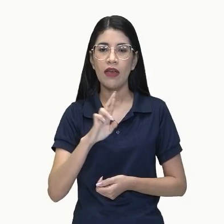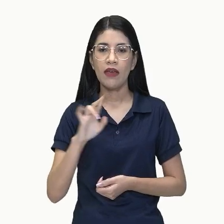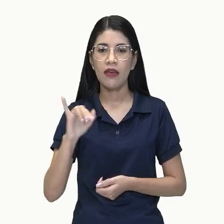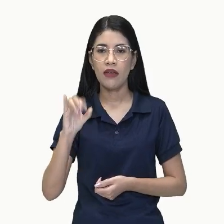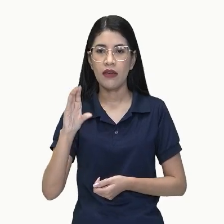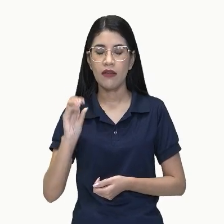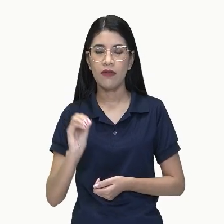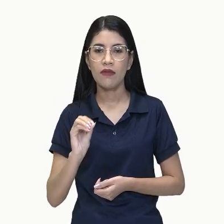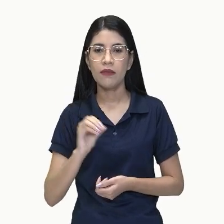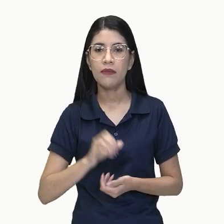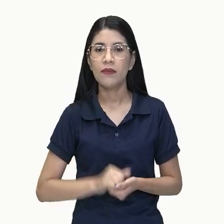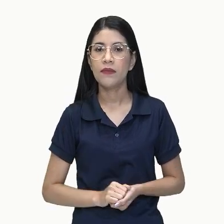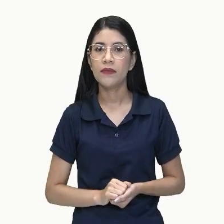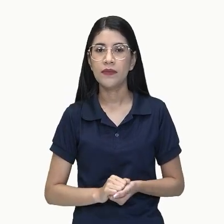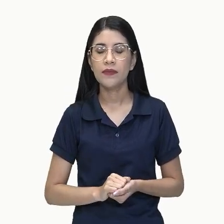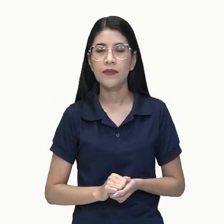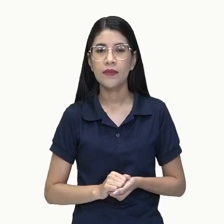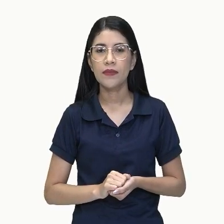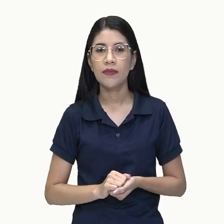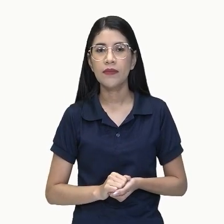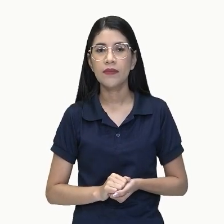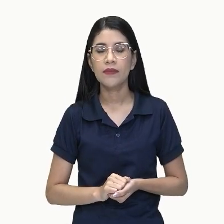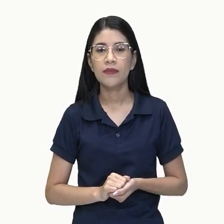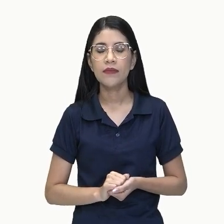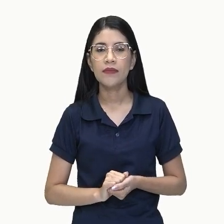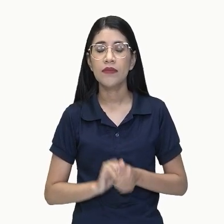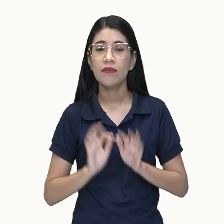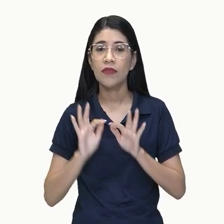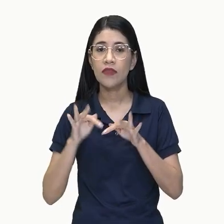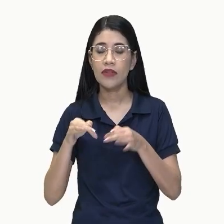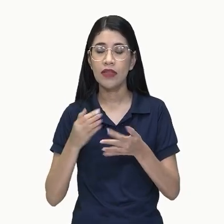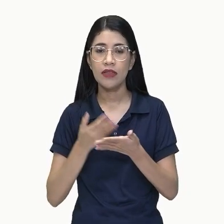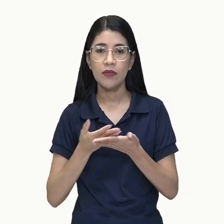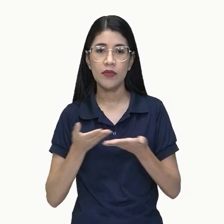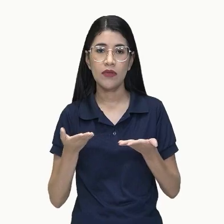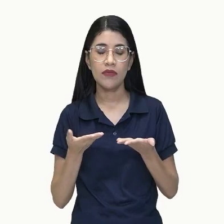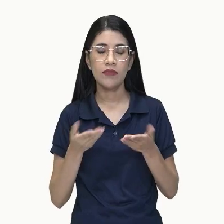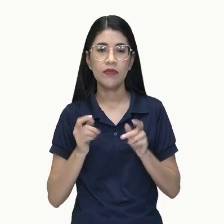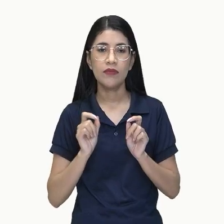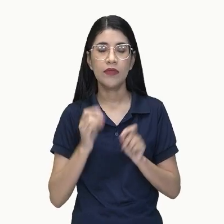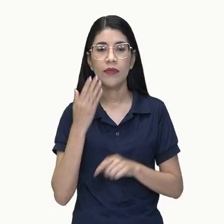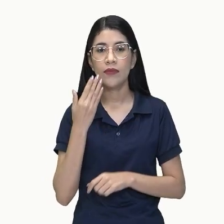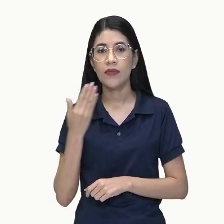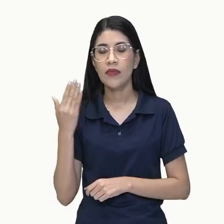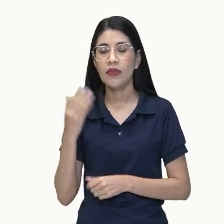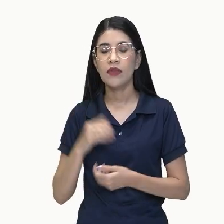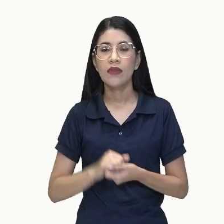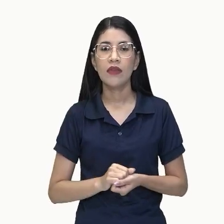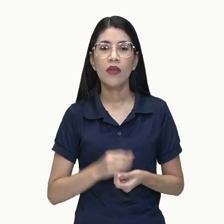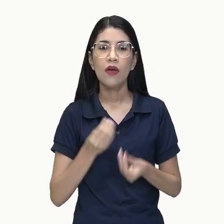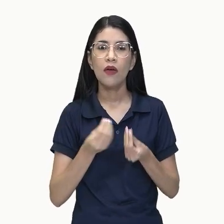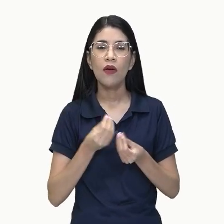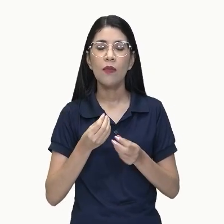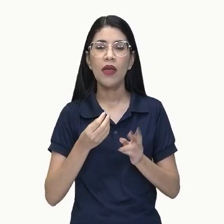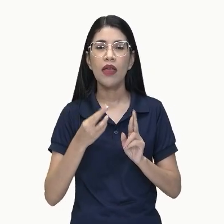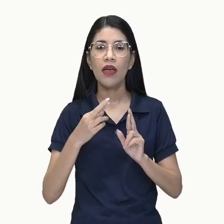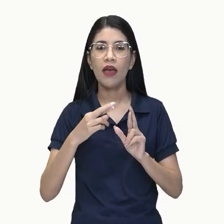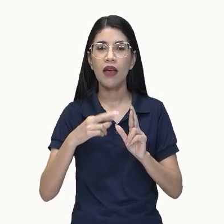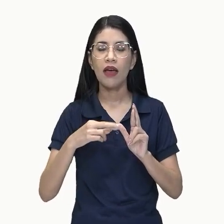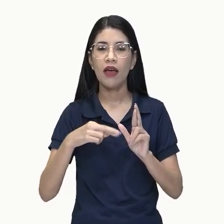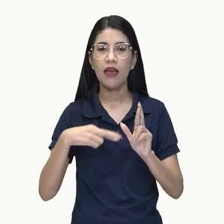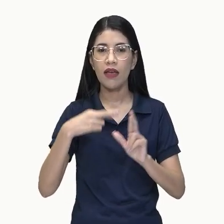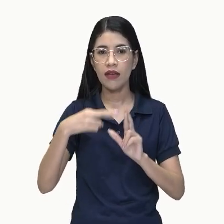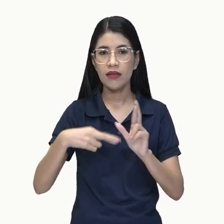hidróxido férrico. E finalizando a nossa aula, nós temos a reação de